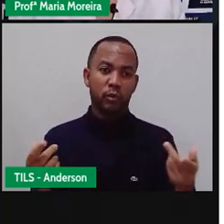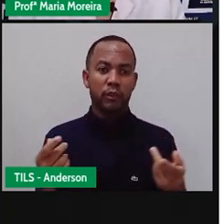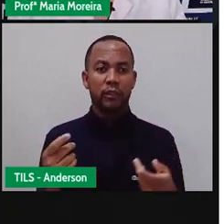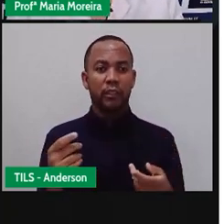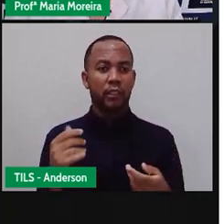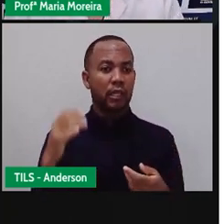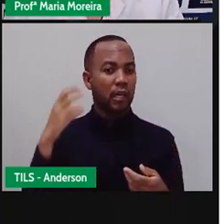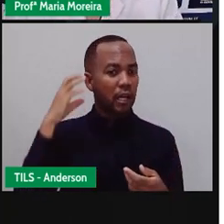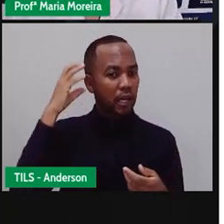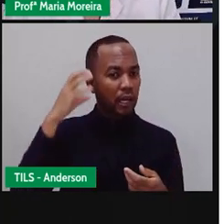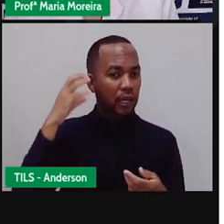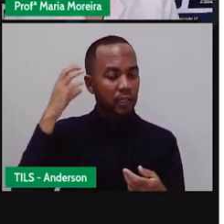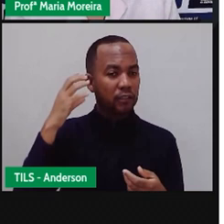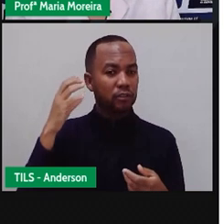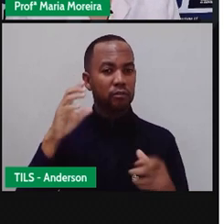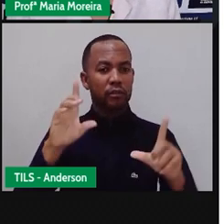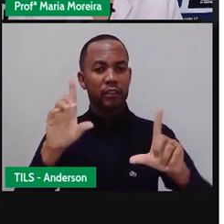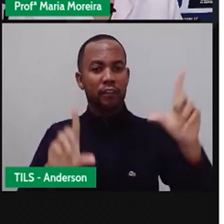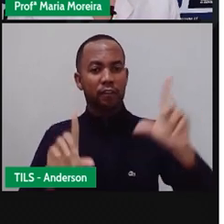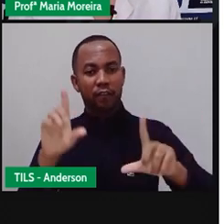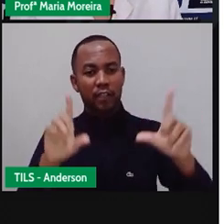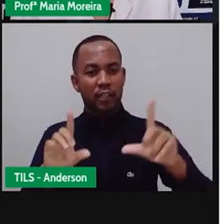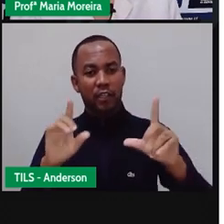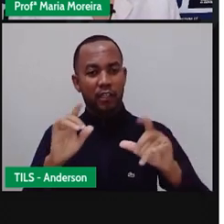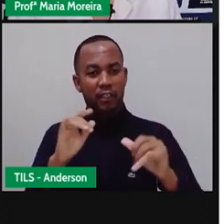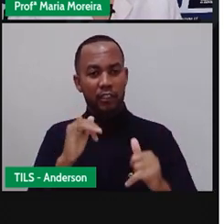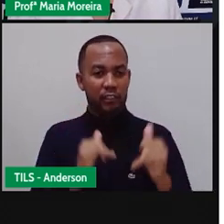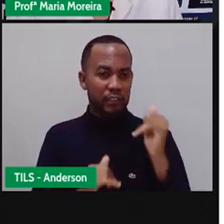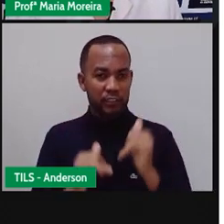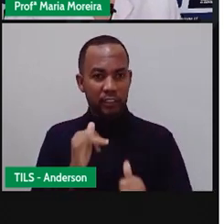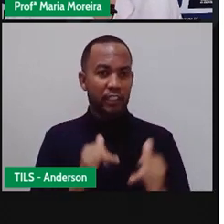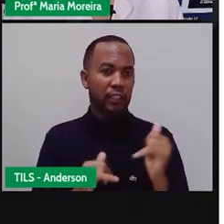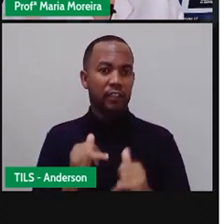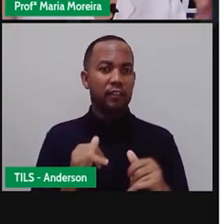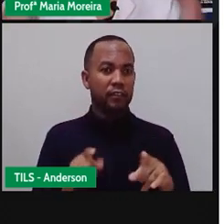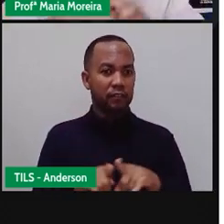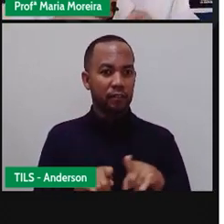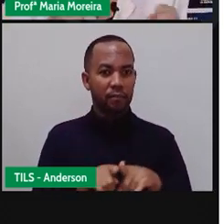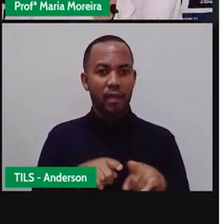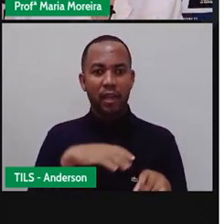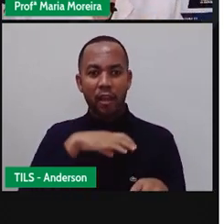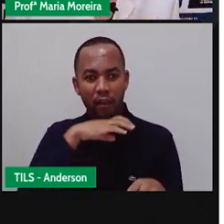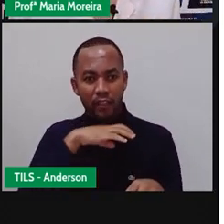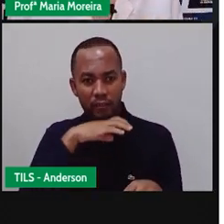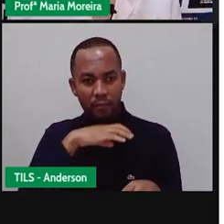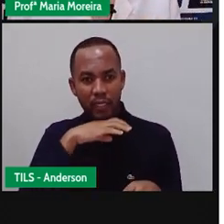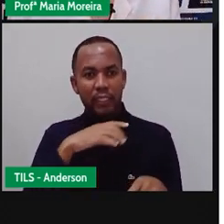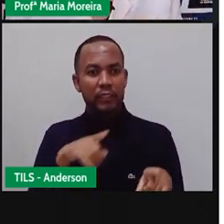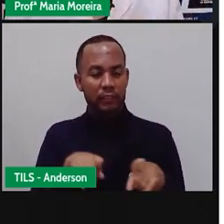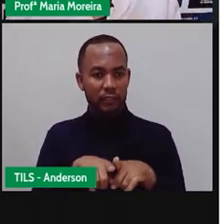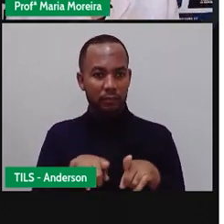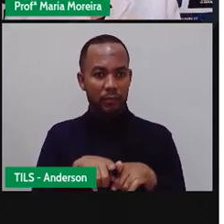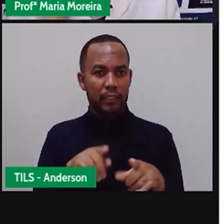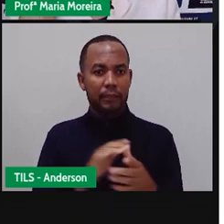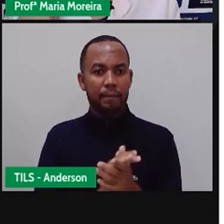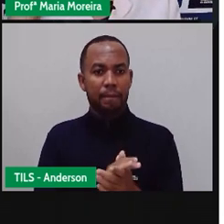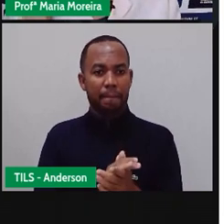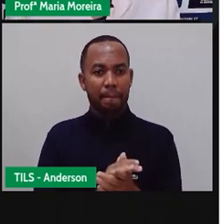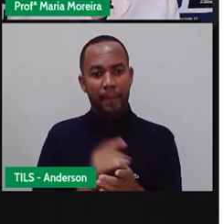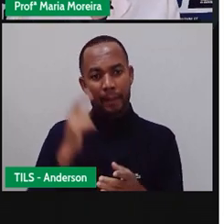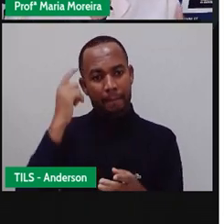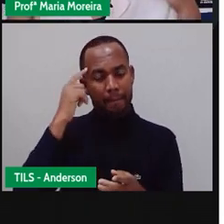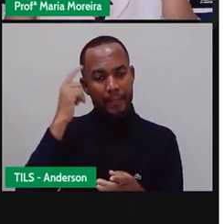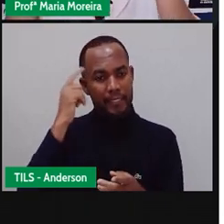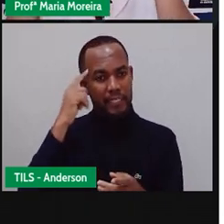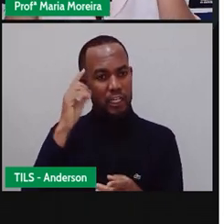transmissão de rádio TV e internet em algumas plantas e animais Então não é só aquilo que é palpável que o aluno